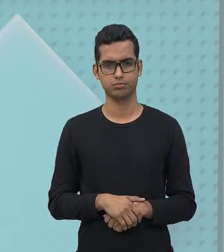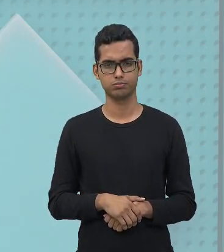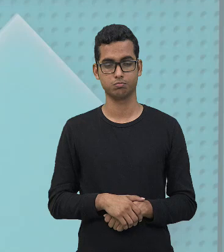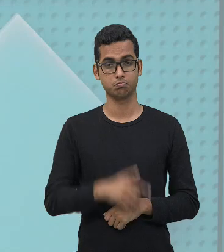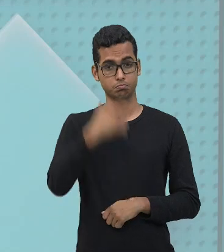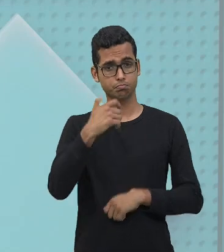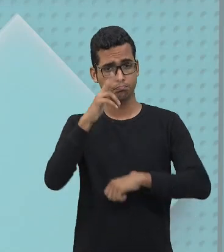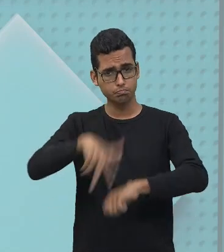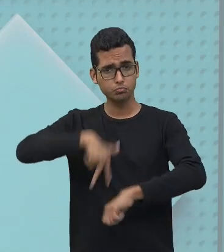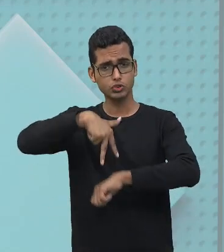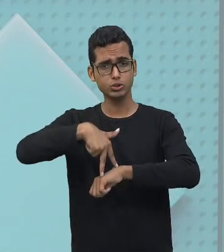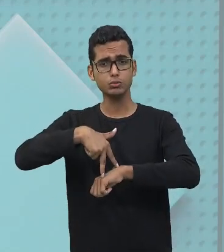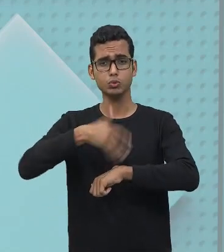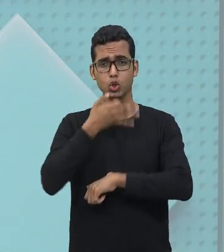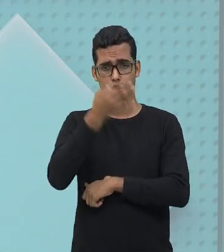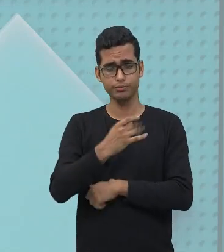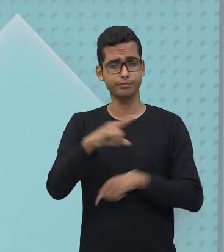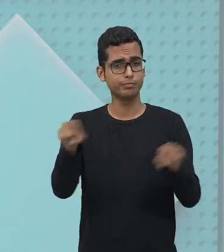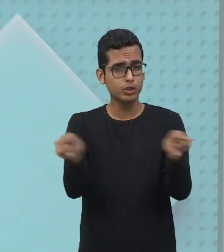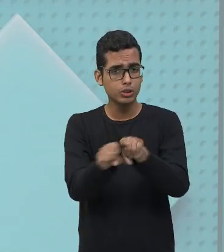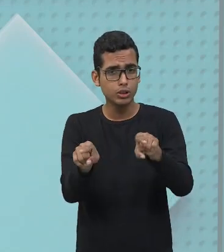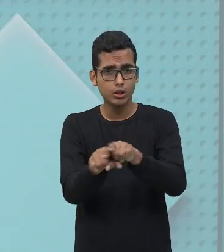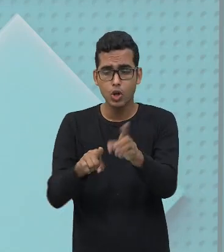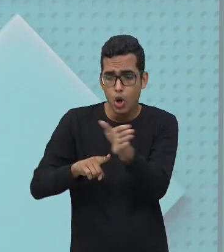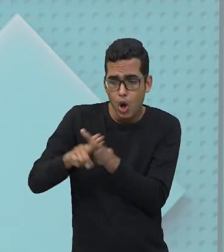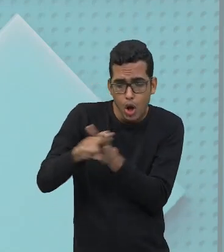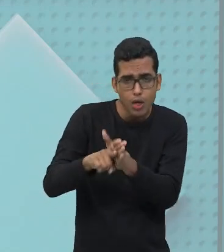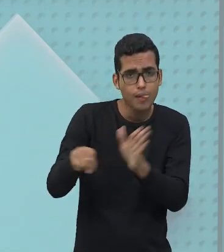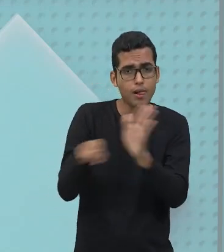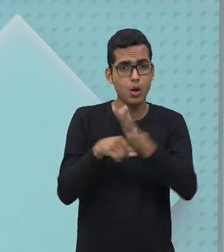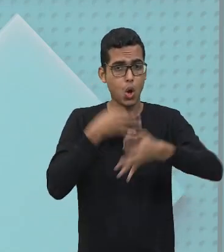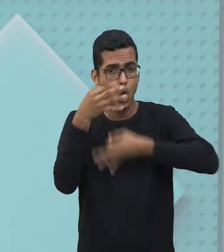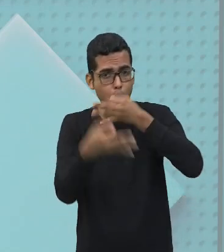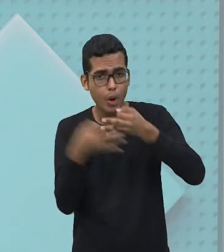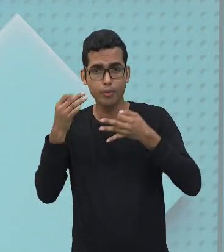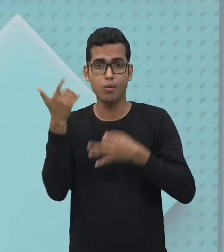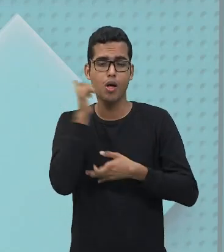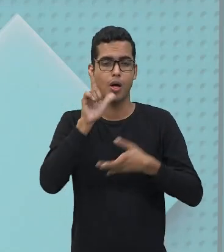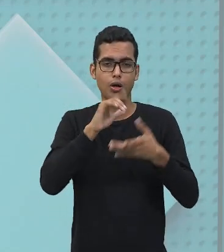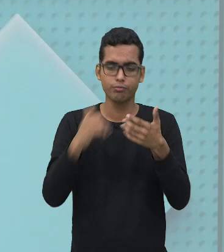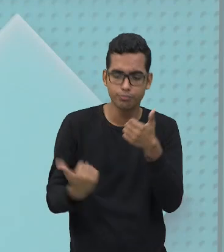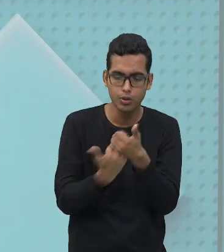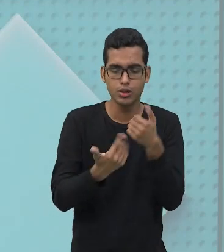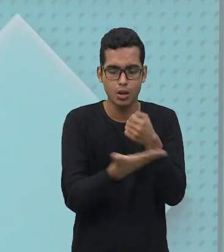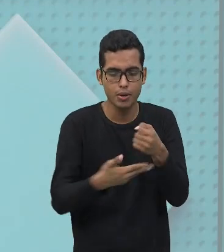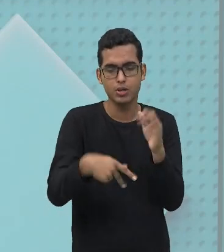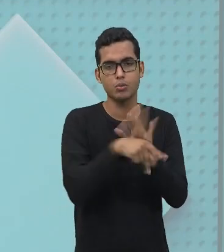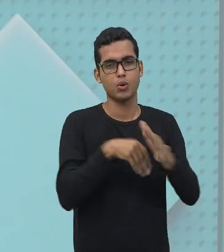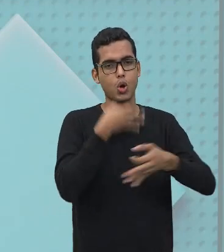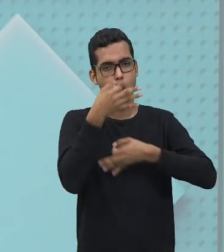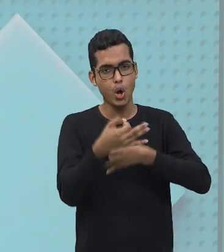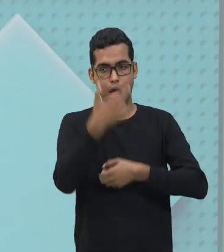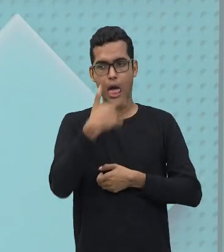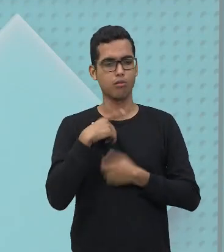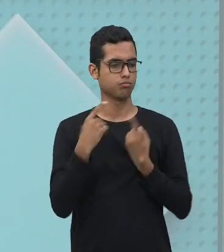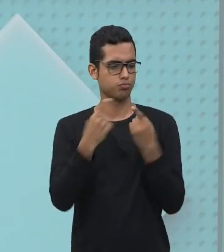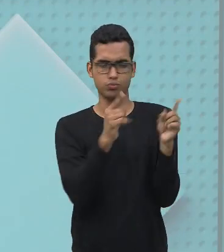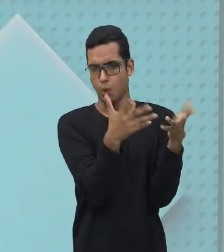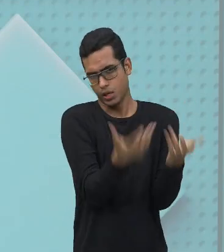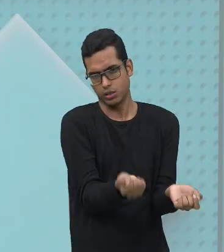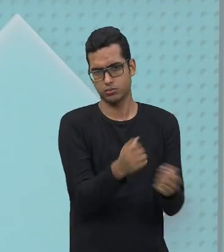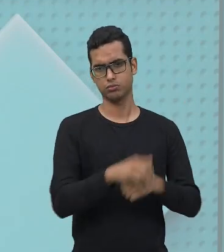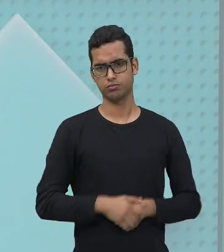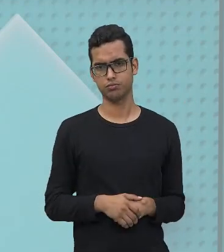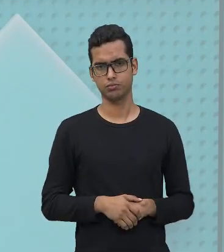me posicionar, eu vou buscar argumento para fundamentar o meu posicionamento. Eu sou contra